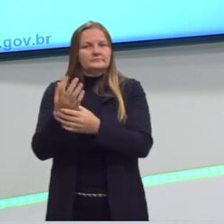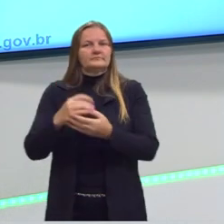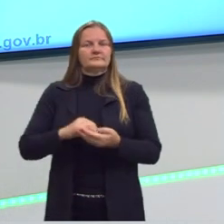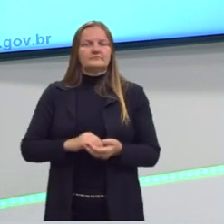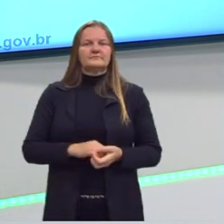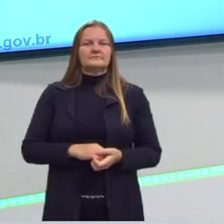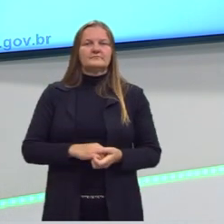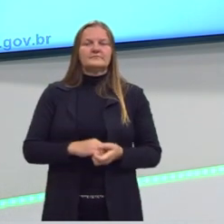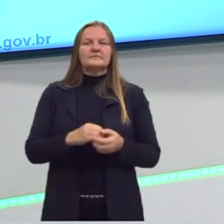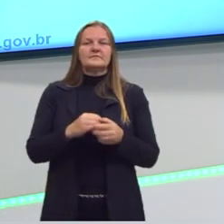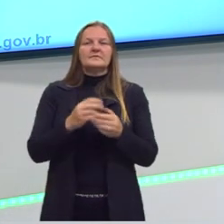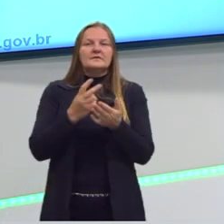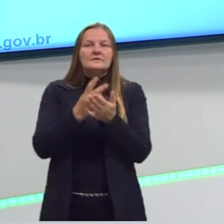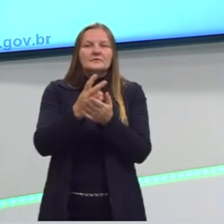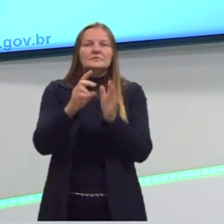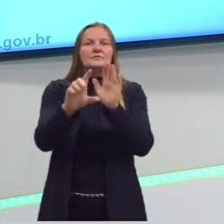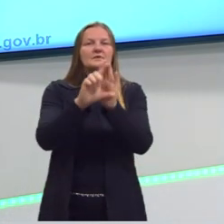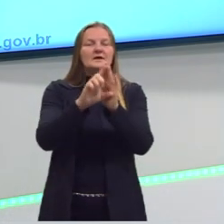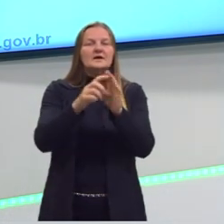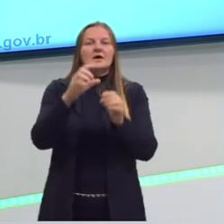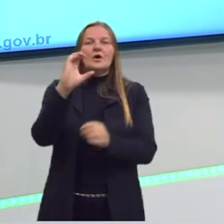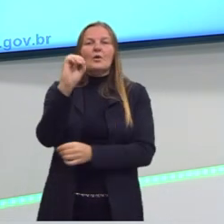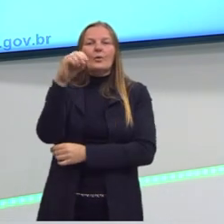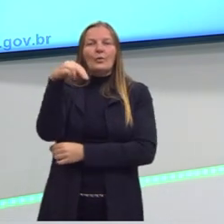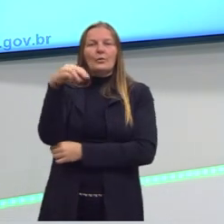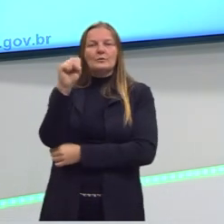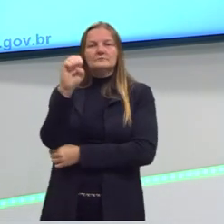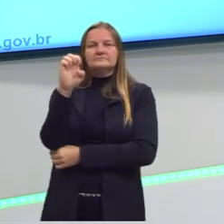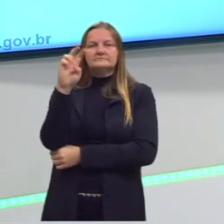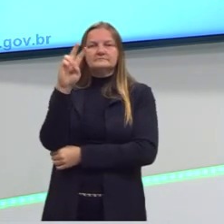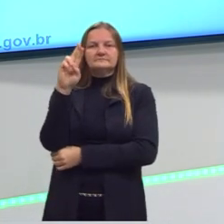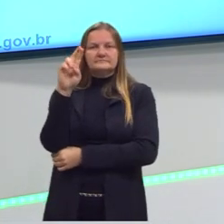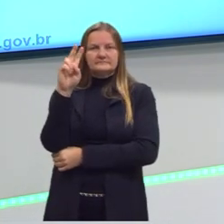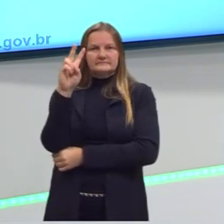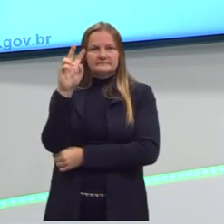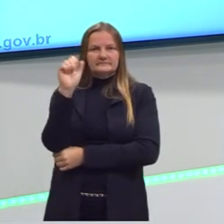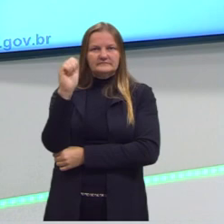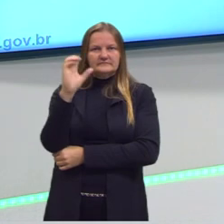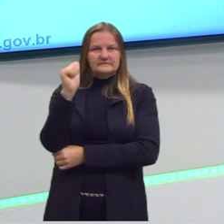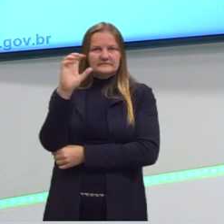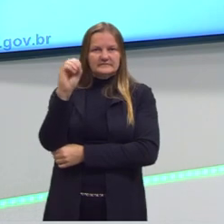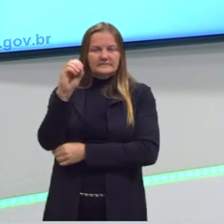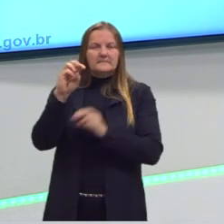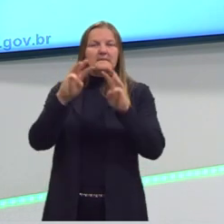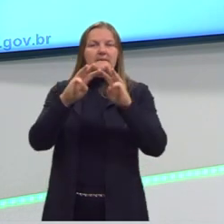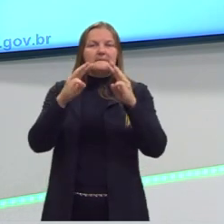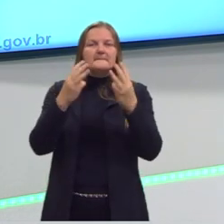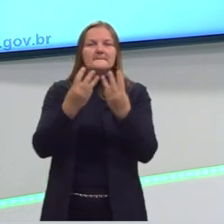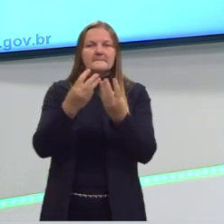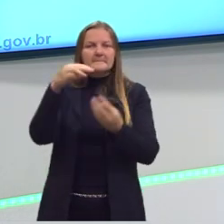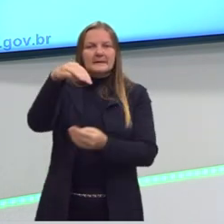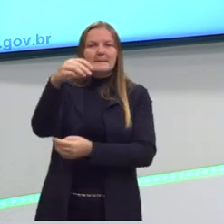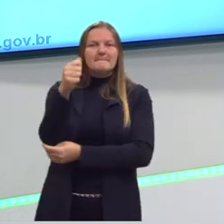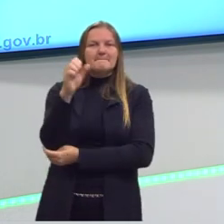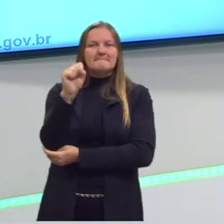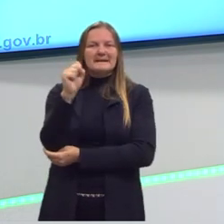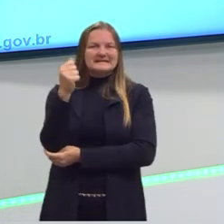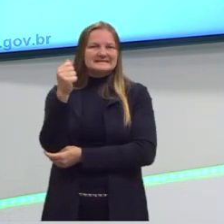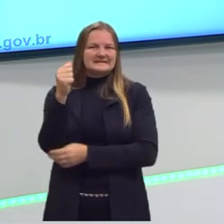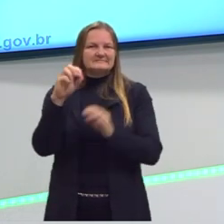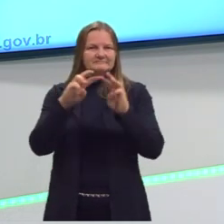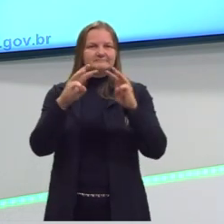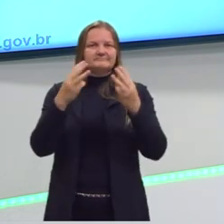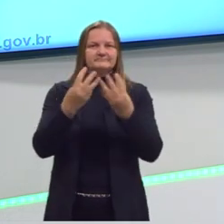é mesmo então seguindo a lei de conservação de massas os a massa dos meus Regente a soma da massa de